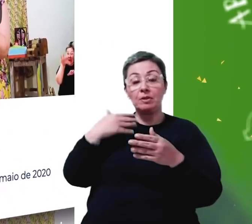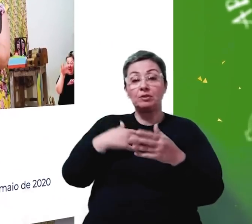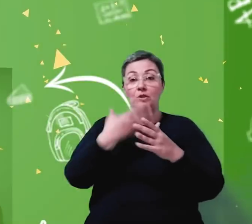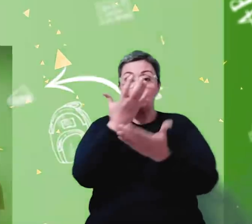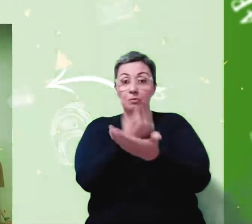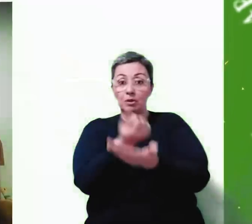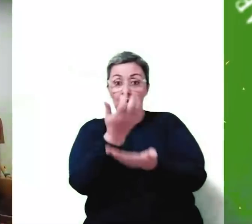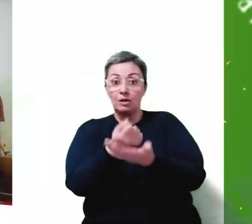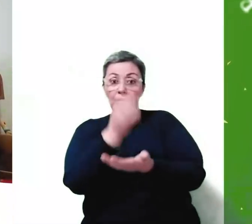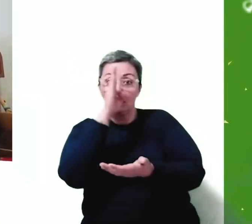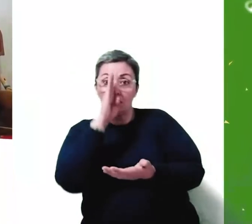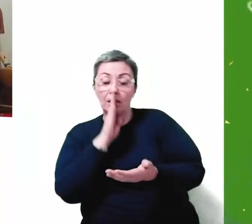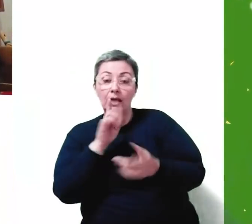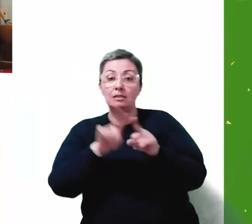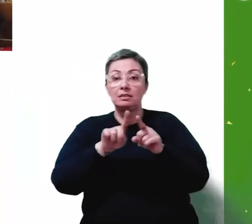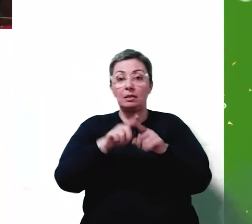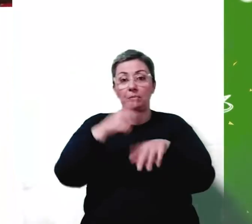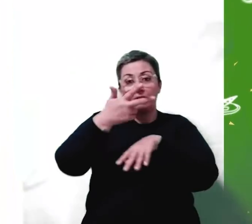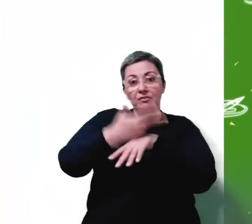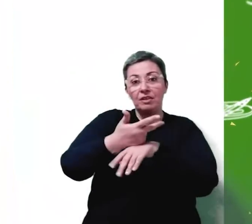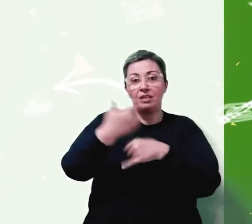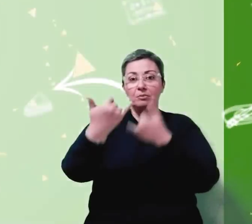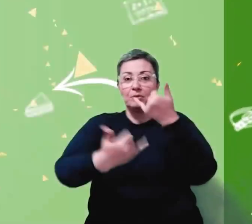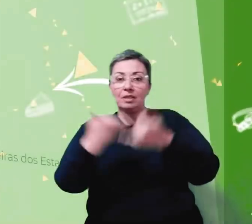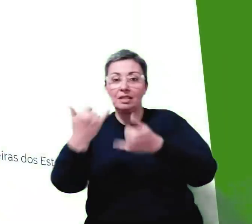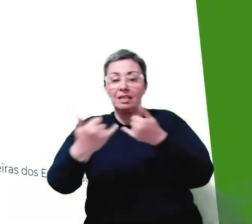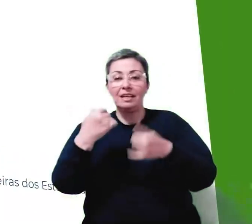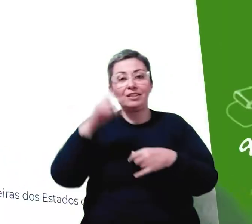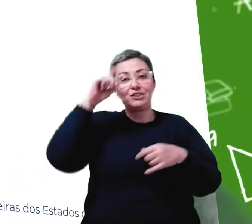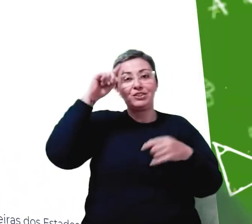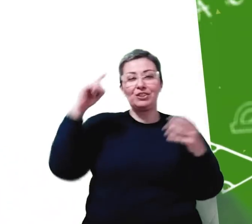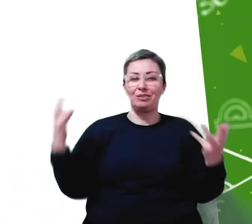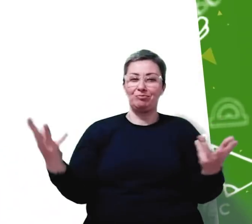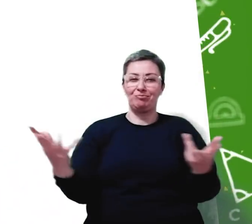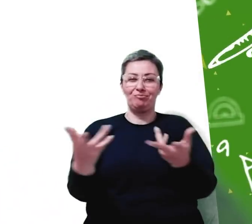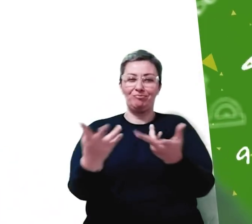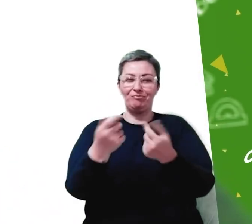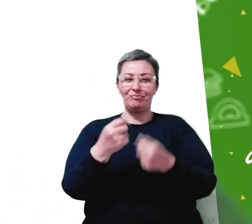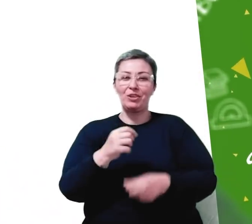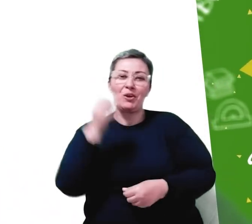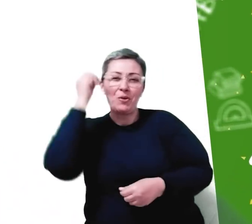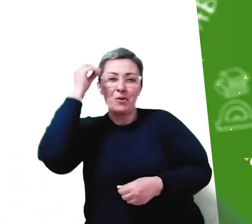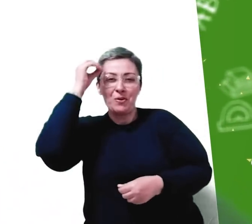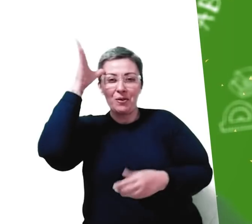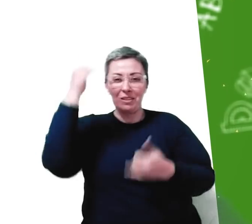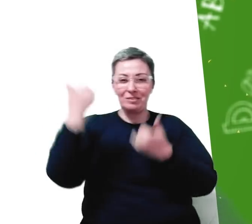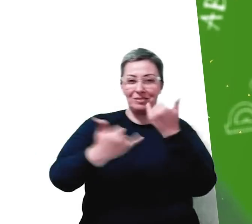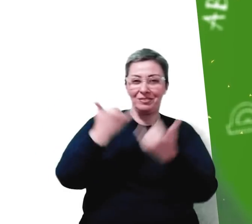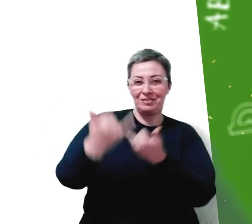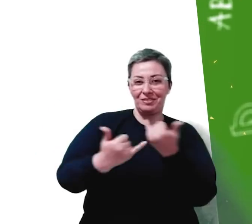baixar gratuitamente, além de vídeos e jogos para deixar seu dia repleto de conhecimento e diversão.